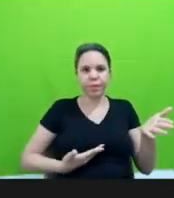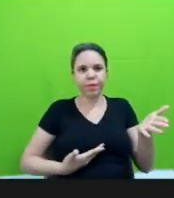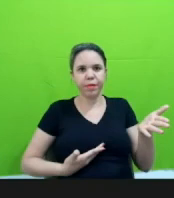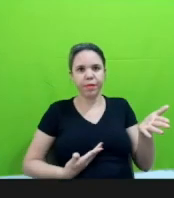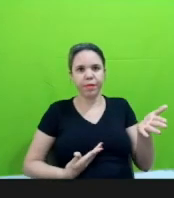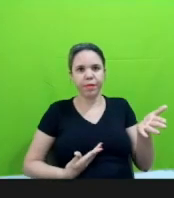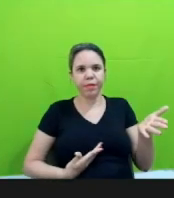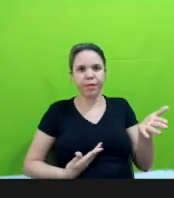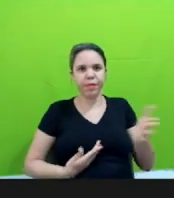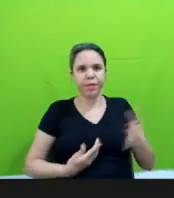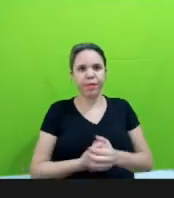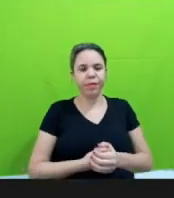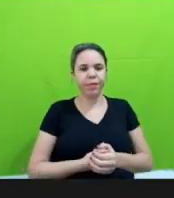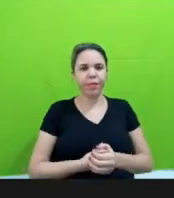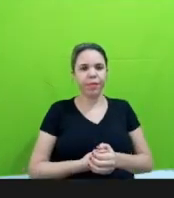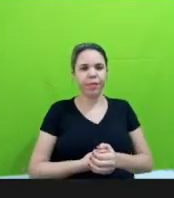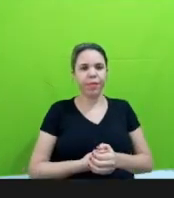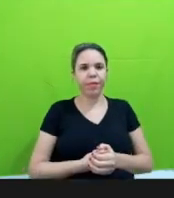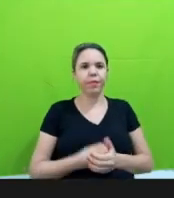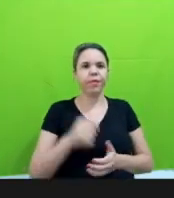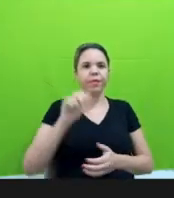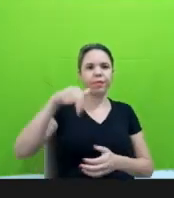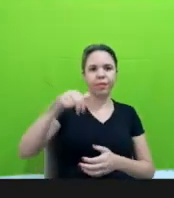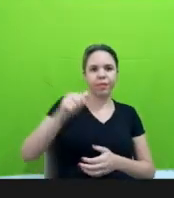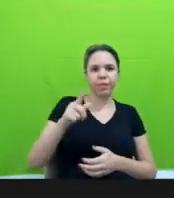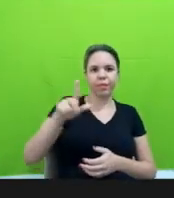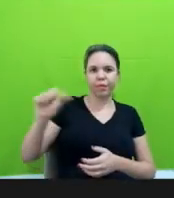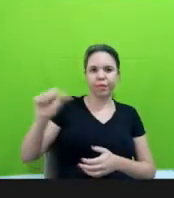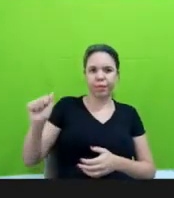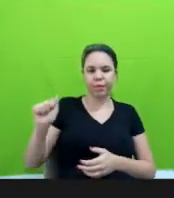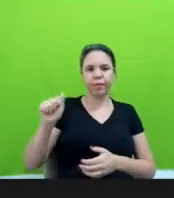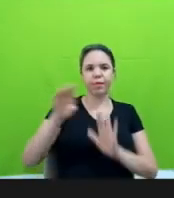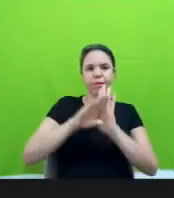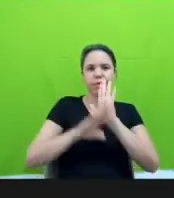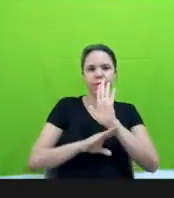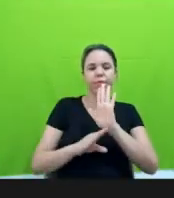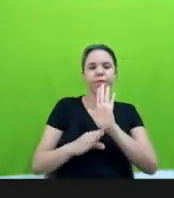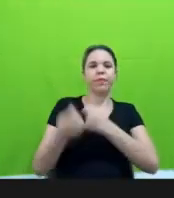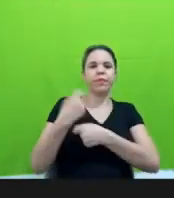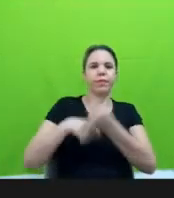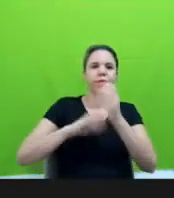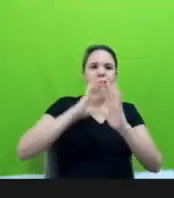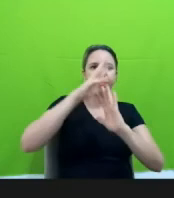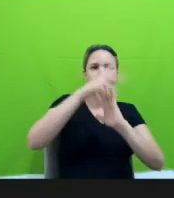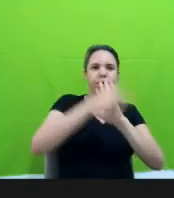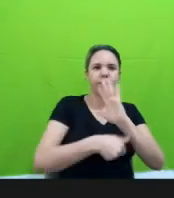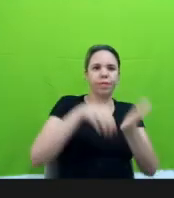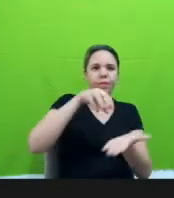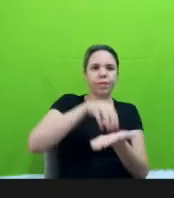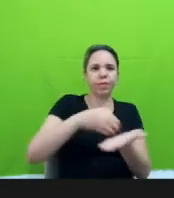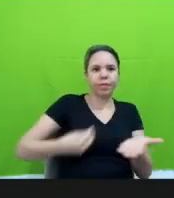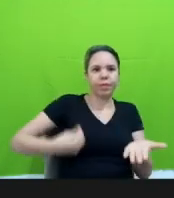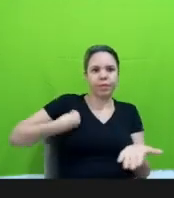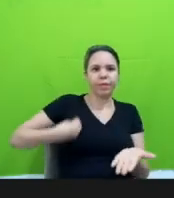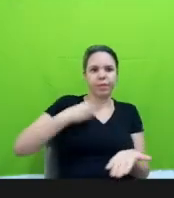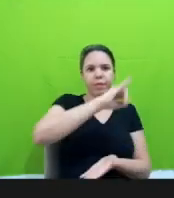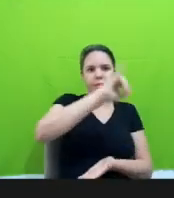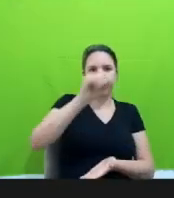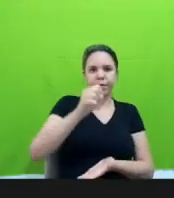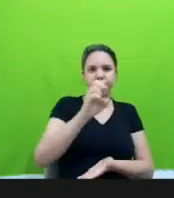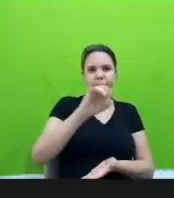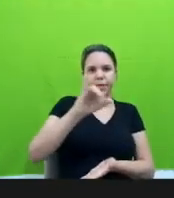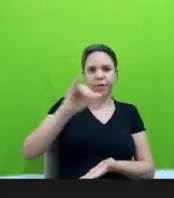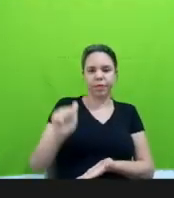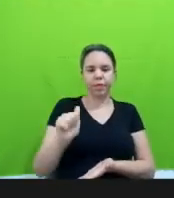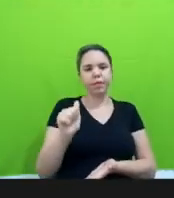Ana Paula Valdiones, que é coordenadora do Programa de Transparência Ambiental do Instituto Centro da Vida, a Jéssica Botelho, pesquisadora do Atlas